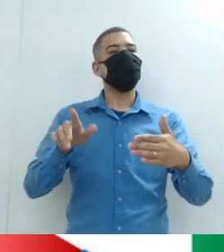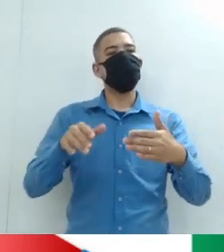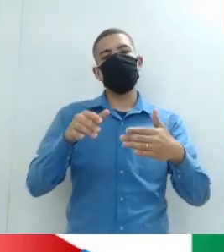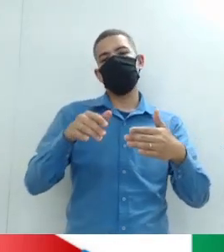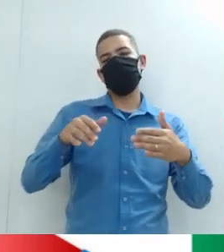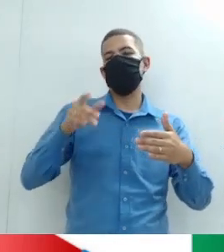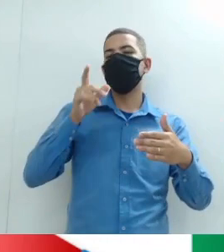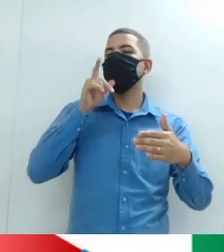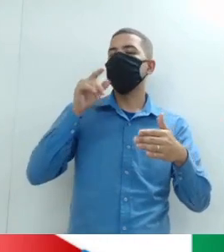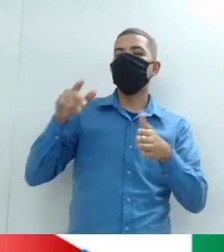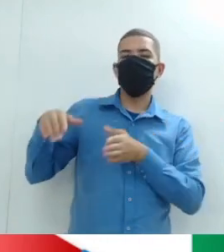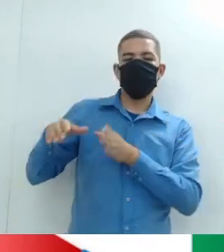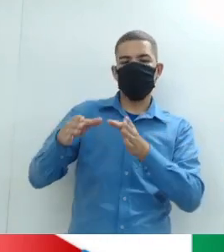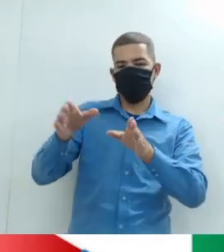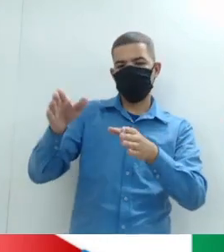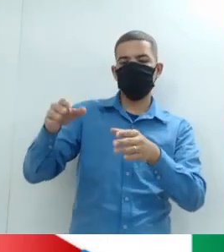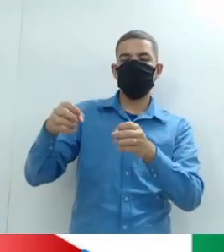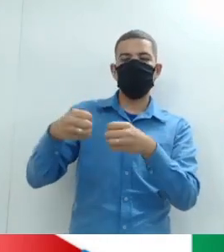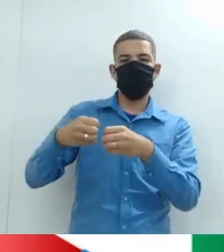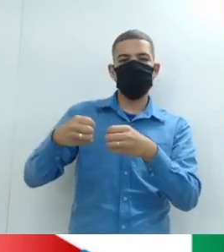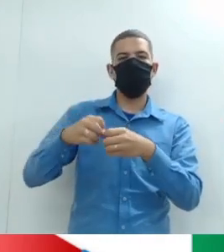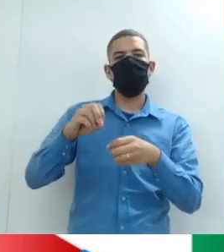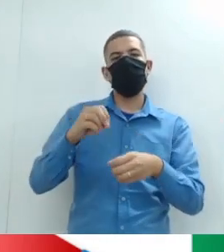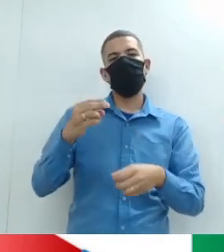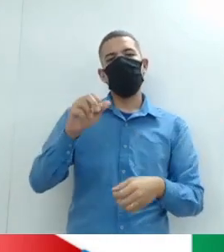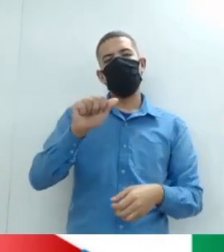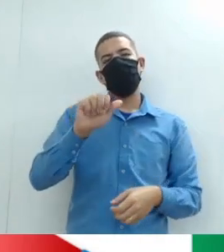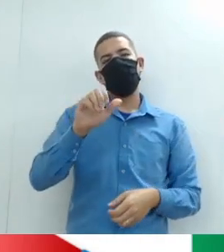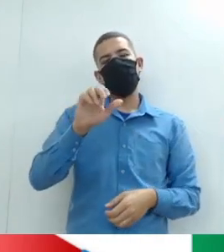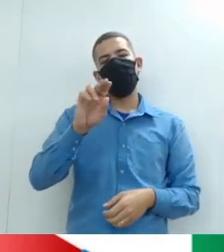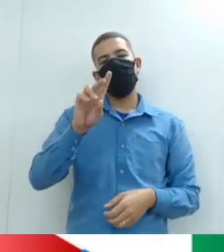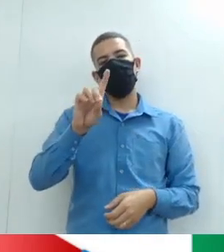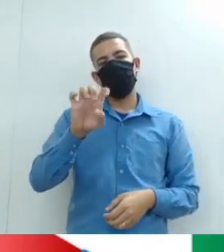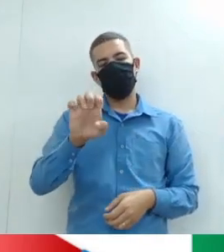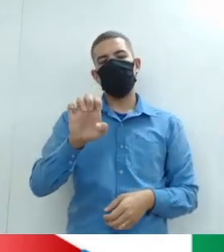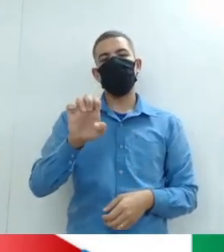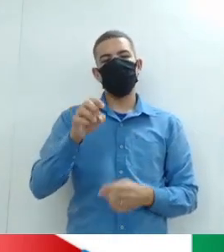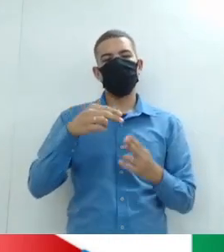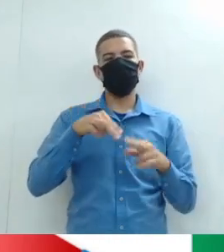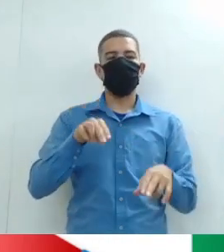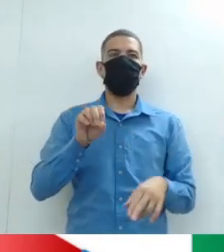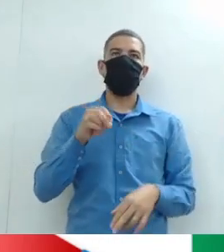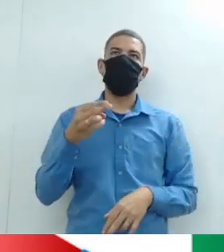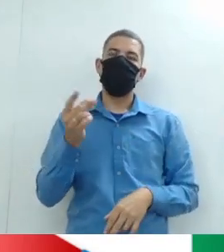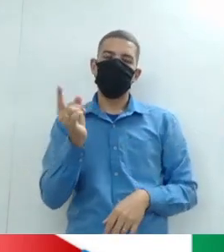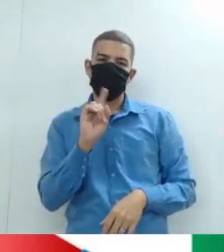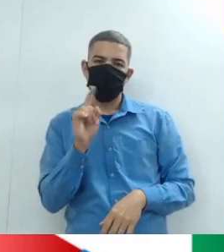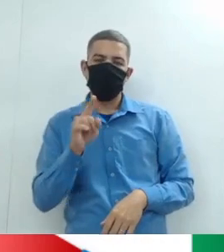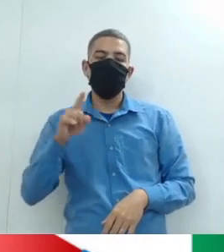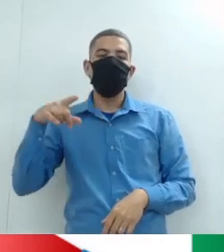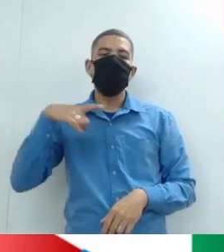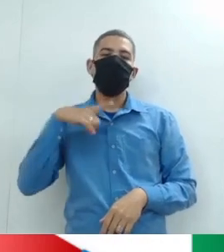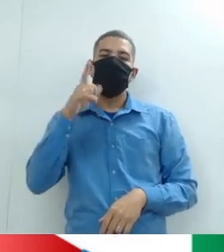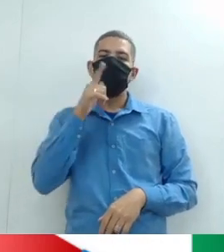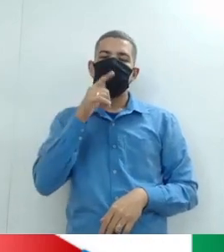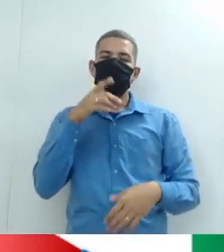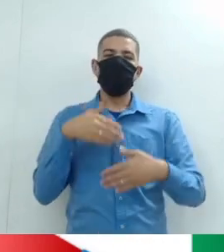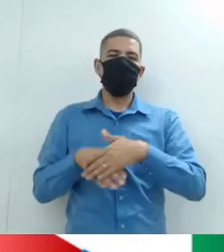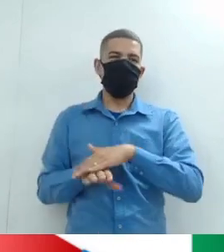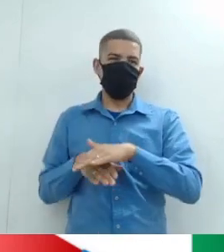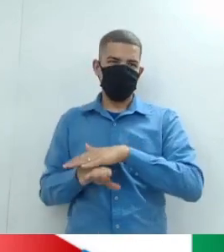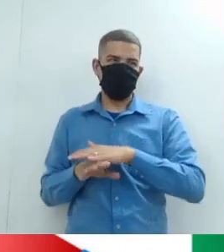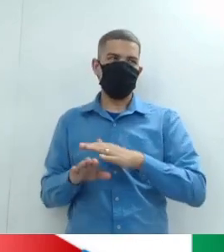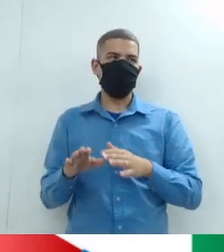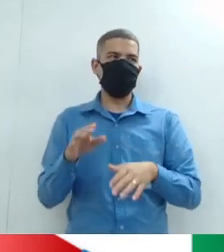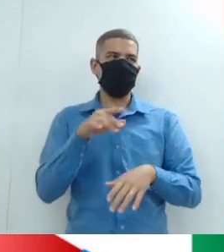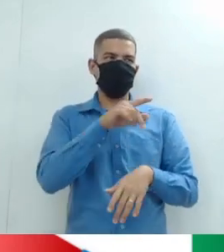de vários rios ou de açudes, né, naturais ou não, para captar água e servir sociedade. Só